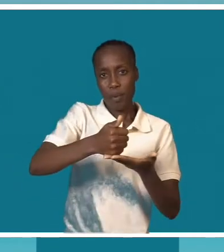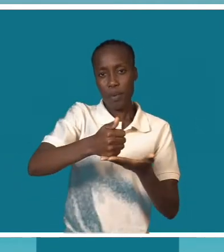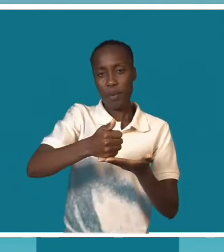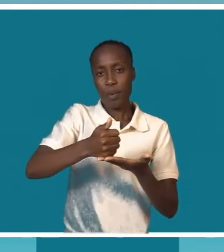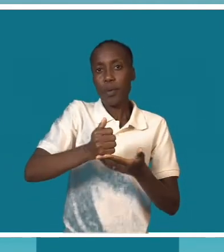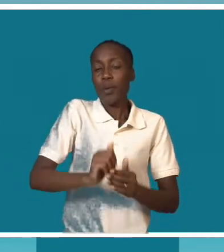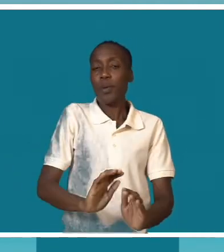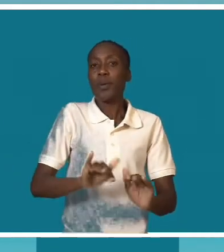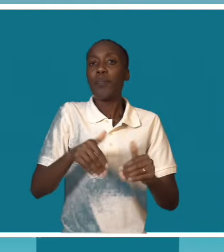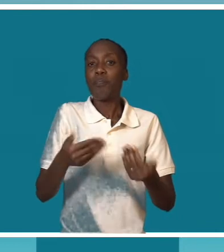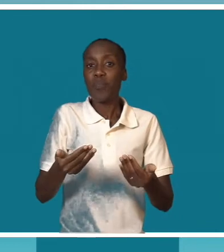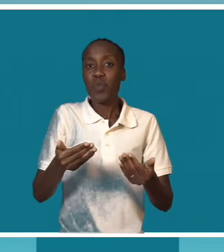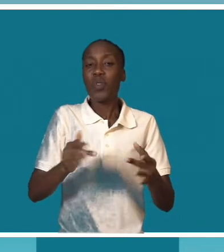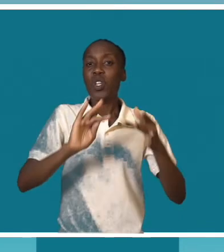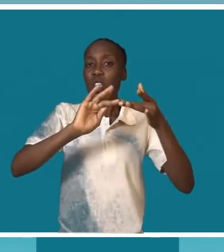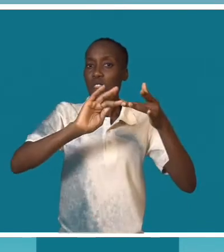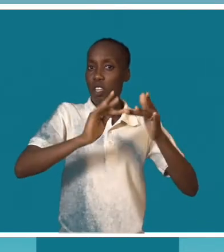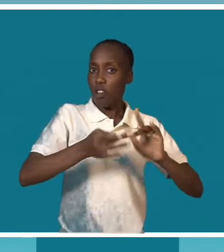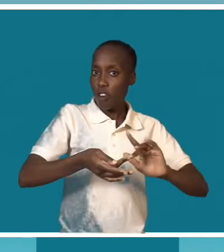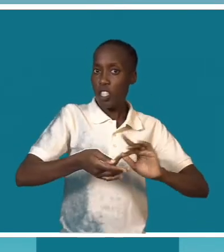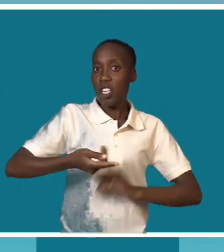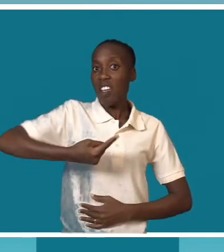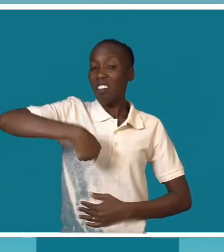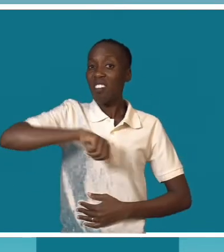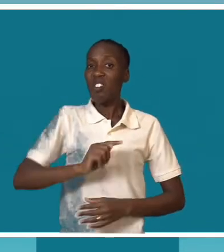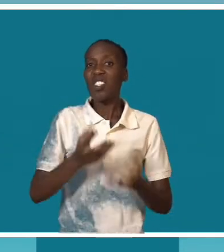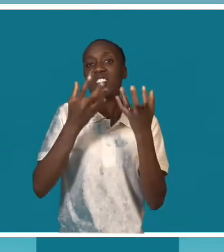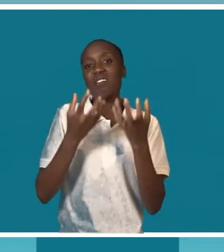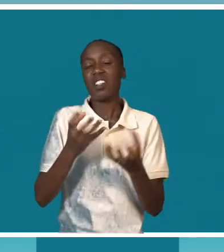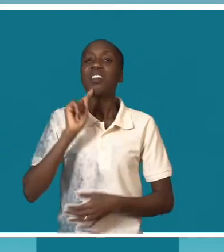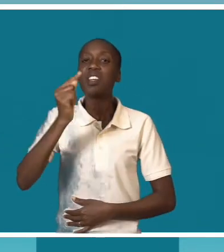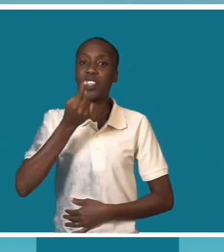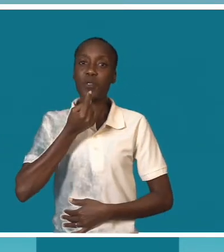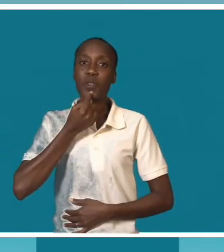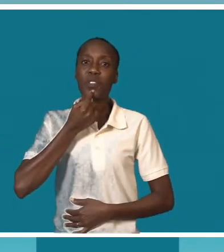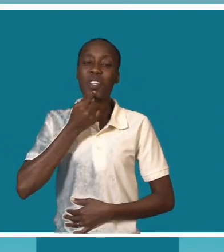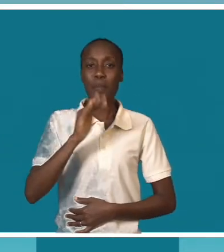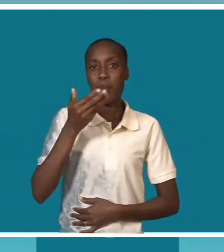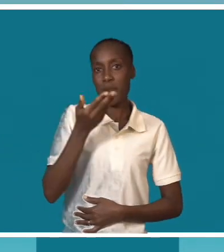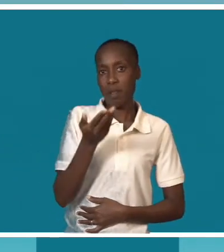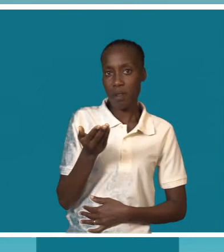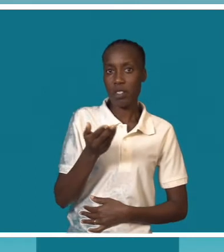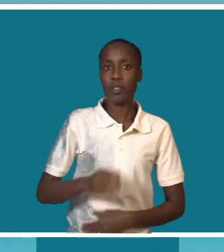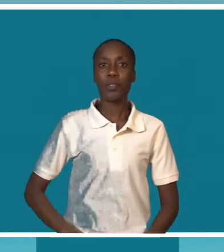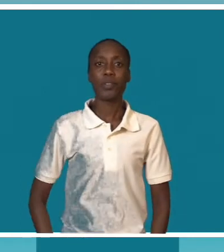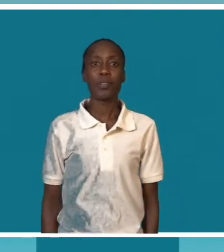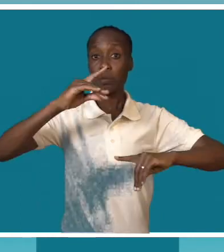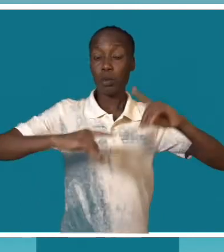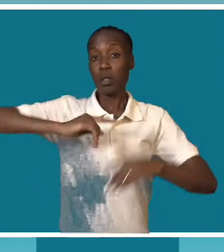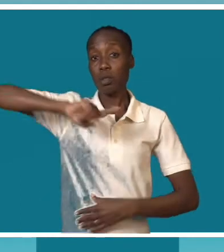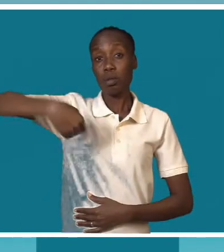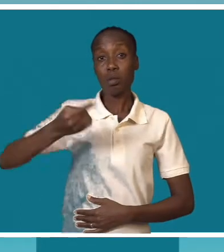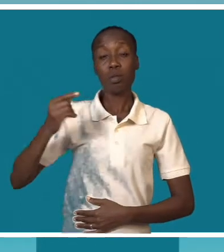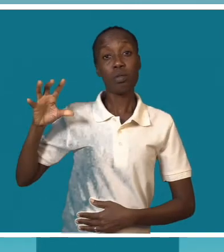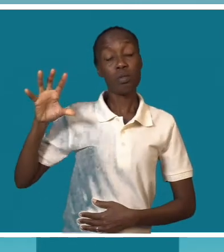tecnológico e nós ainda não temos uma resposta suficiente para aquilo que eu tenho assistido.